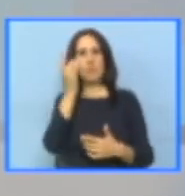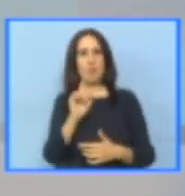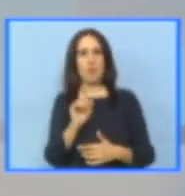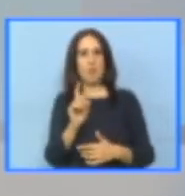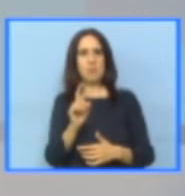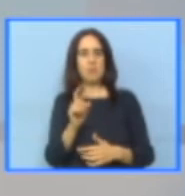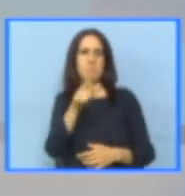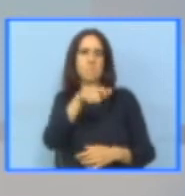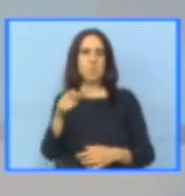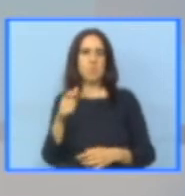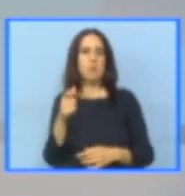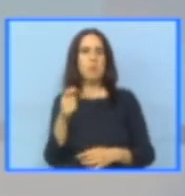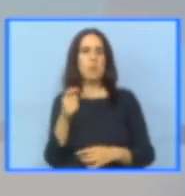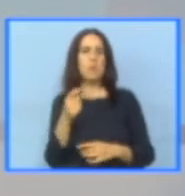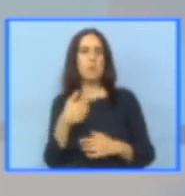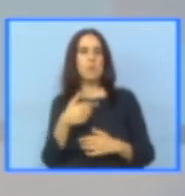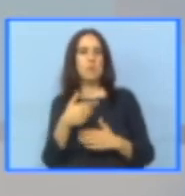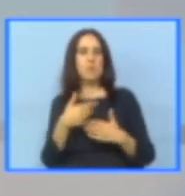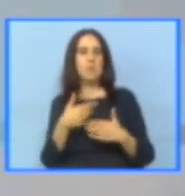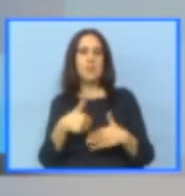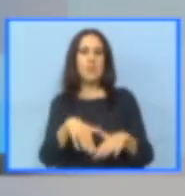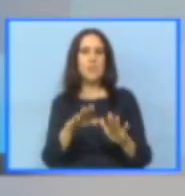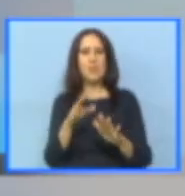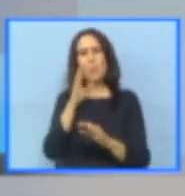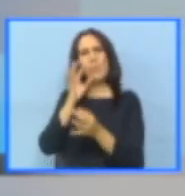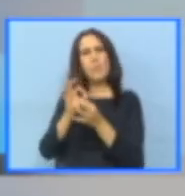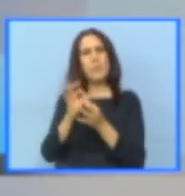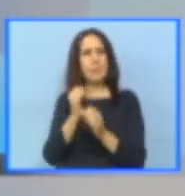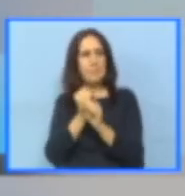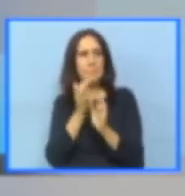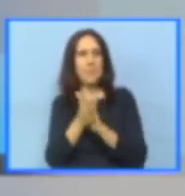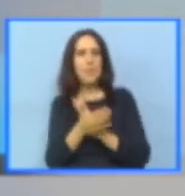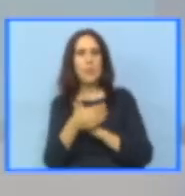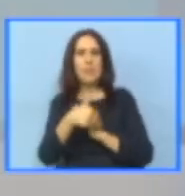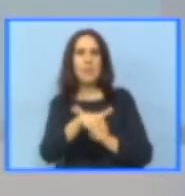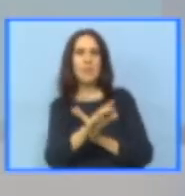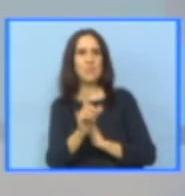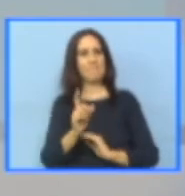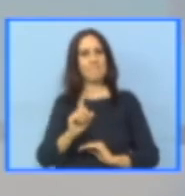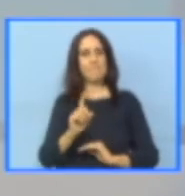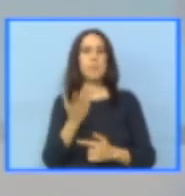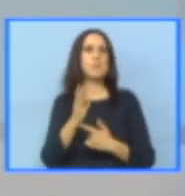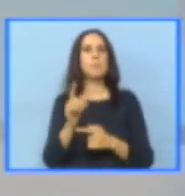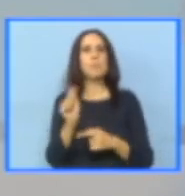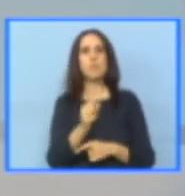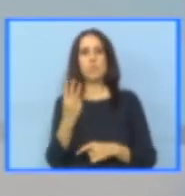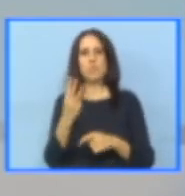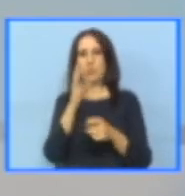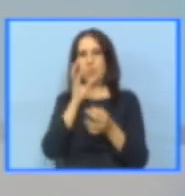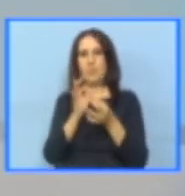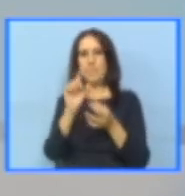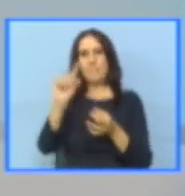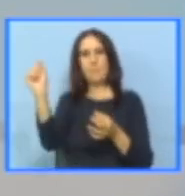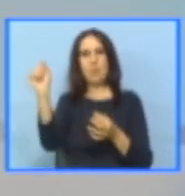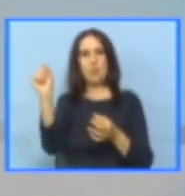deixar, muitos deles, mesmo em curta duração, têm de deixar os seus empregos. Quando é uma pessoa que parte, por exemplo, por 3 meses, já não